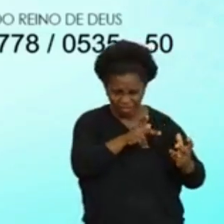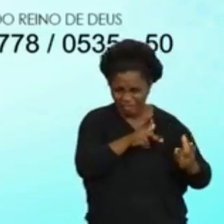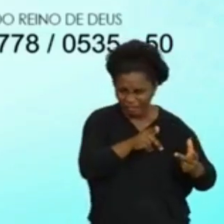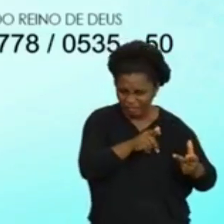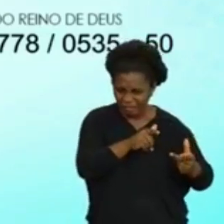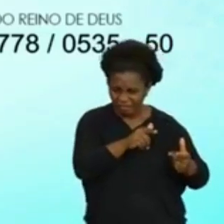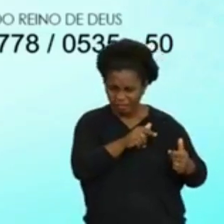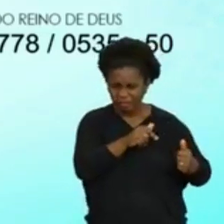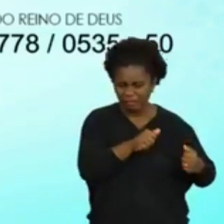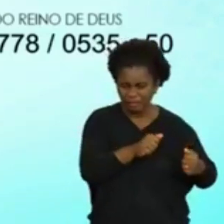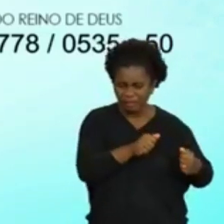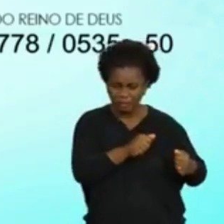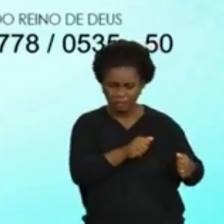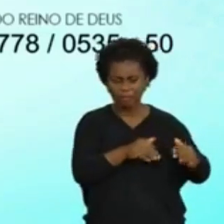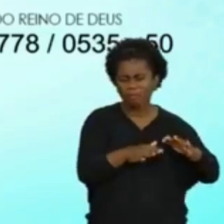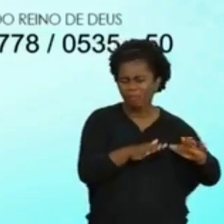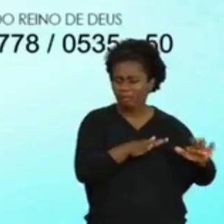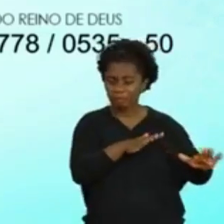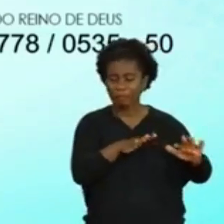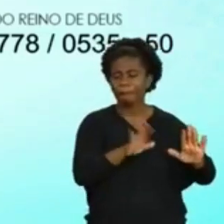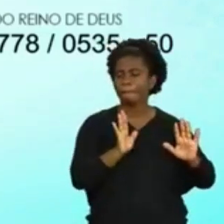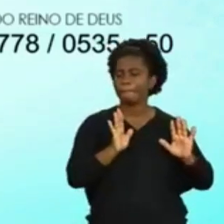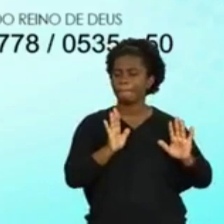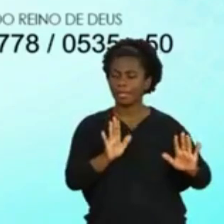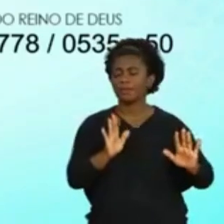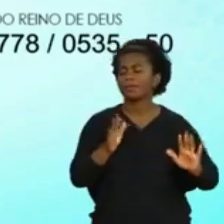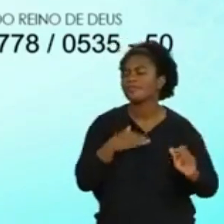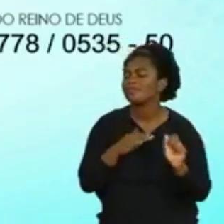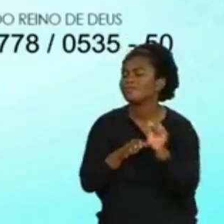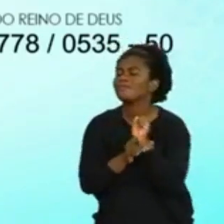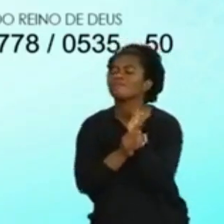abalar, seguro estou em ti,